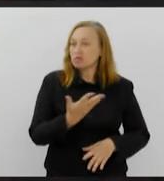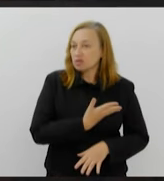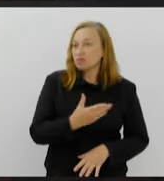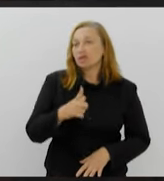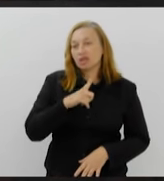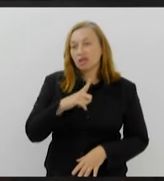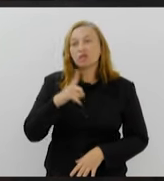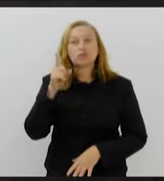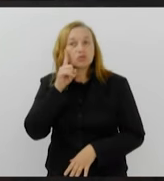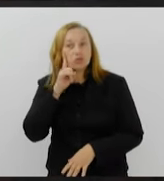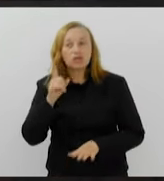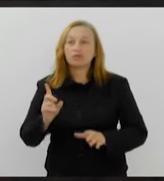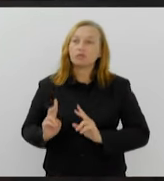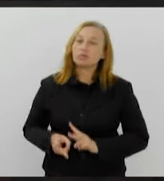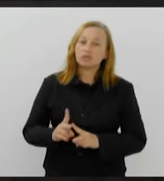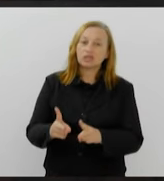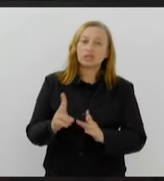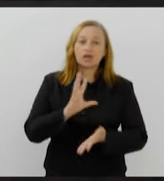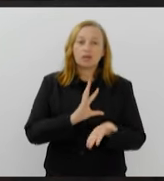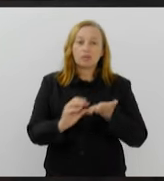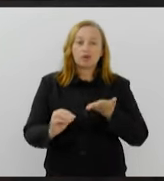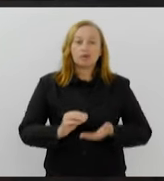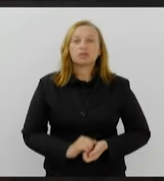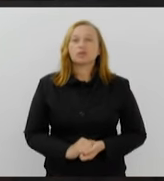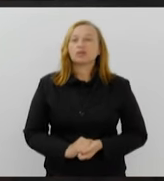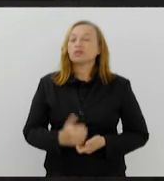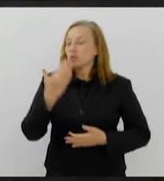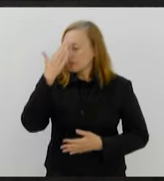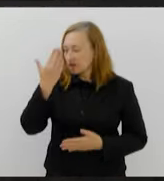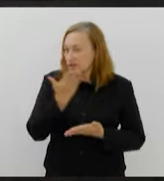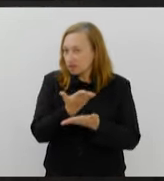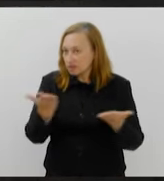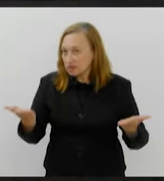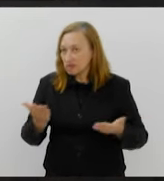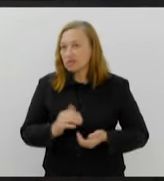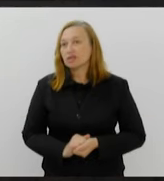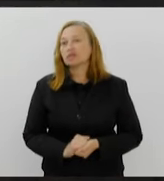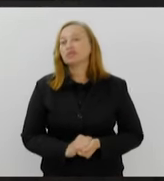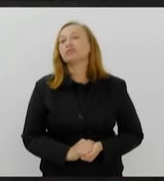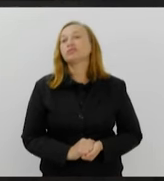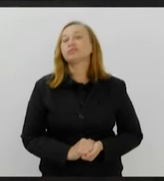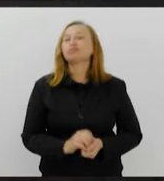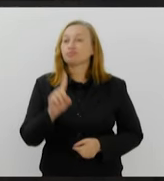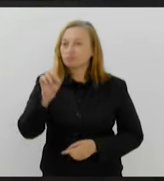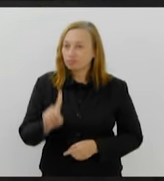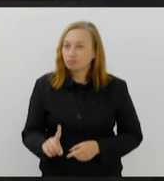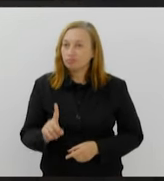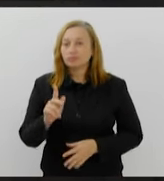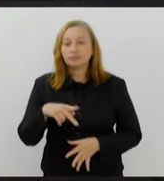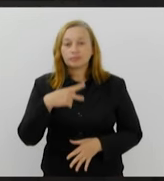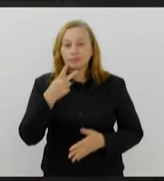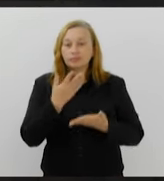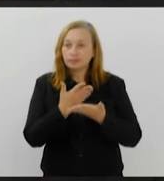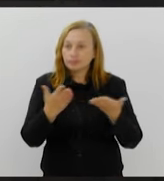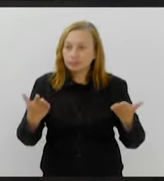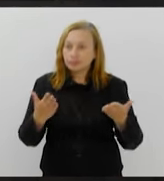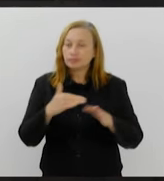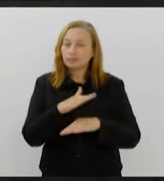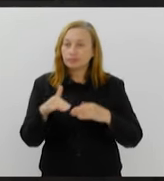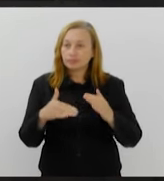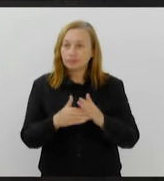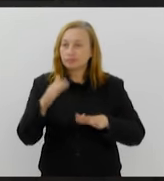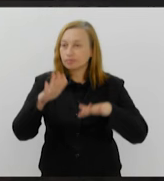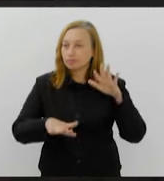diariamente tá vamos seguir a pauta Obrigado a todos devidamente dado direito de manifestação a todos